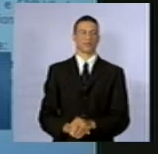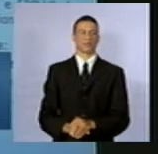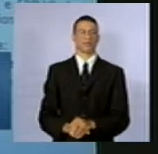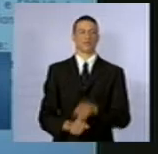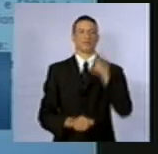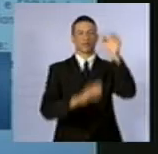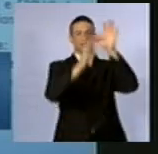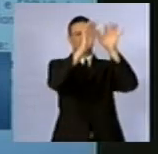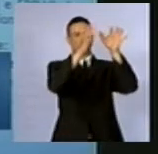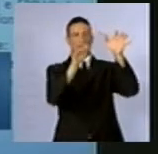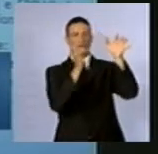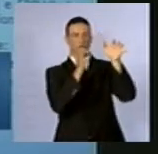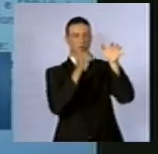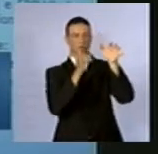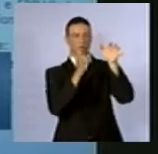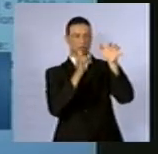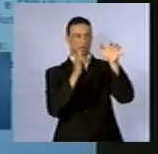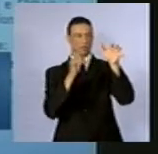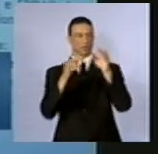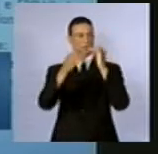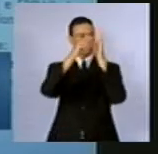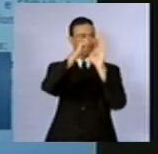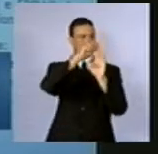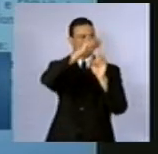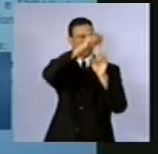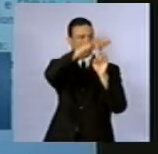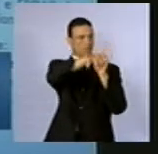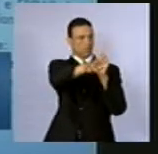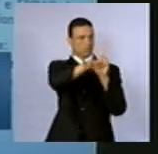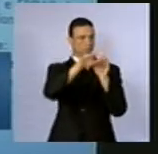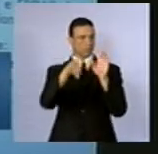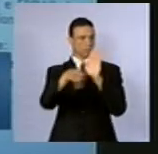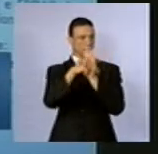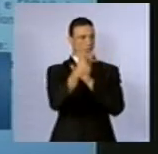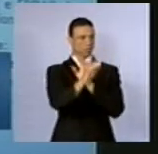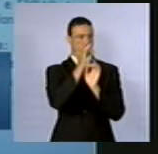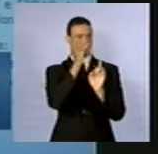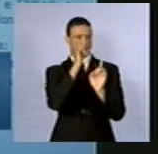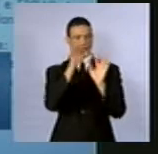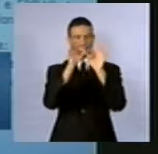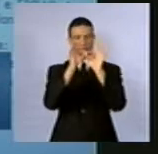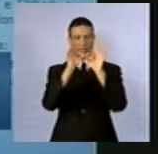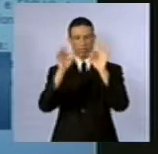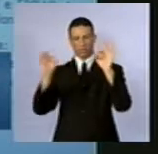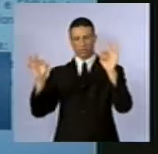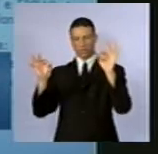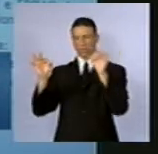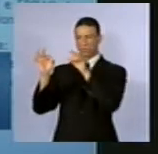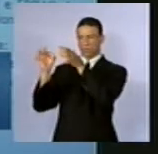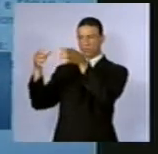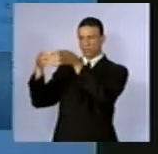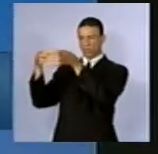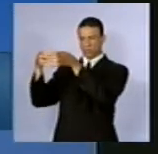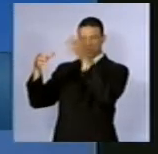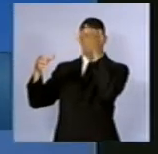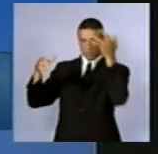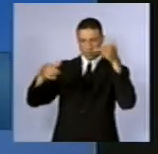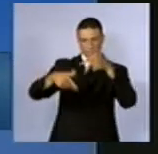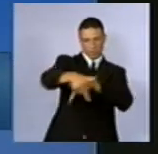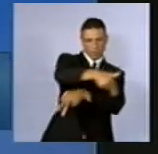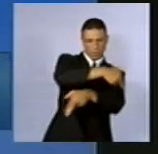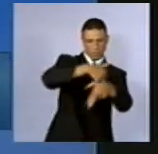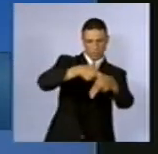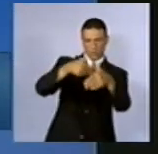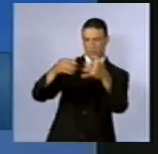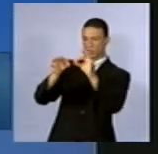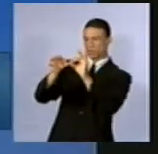campo magnético, também a tensão elétrica, essa mais para o campo elétrico, e a distância entre o condutor e as pessoas. Bem,